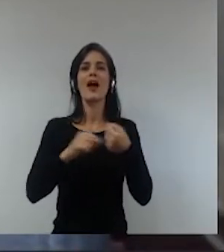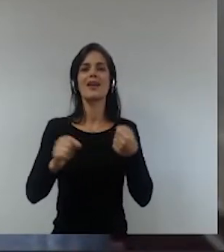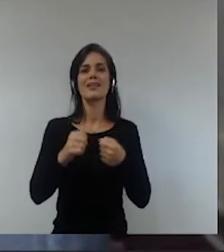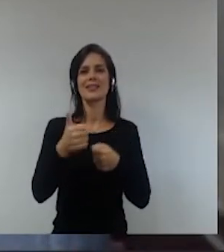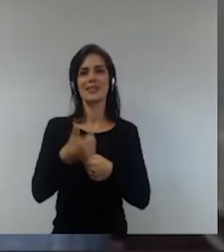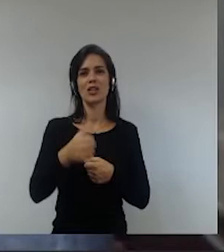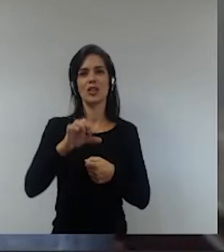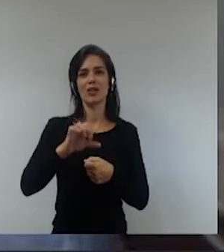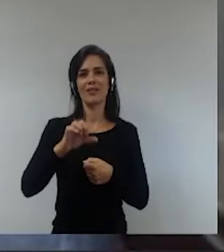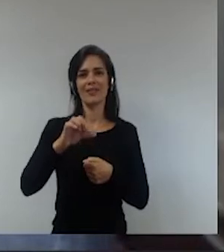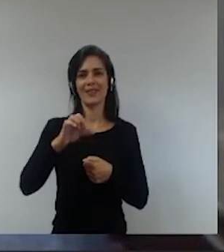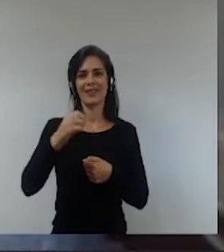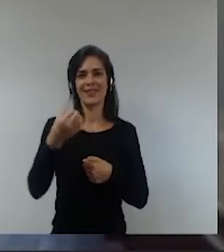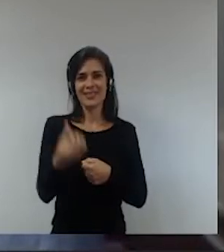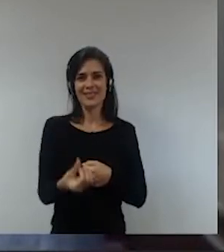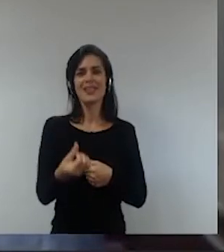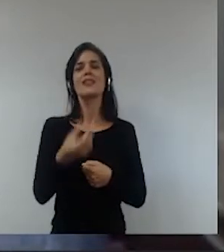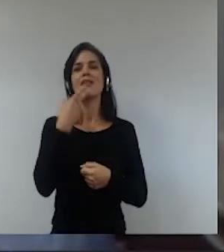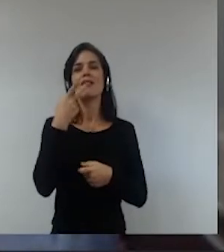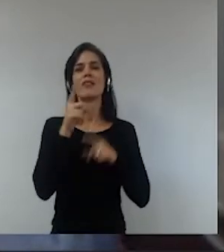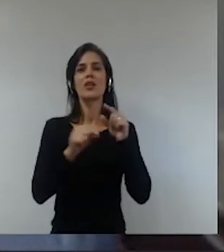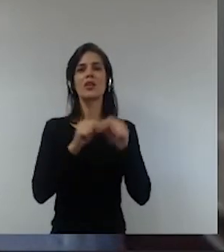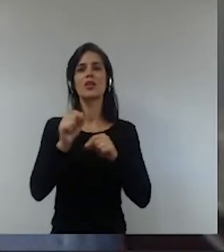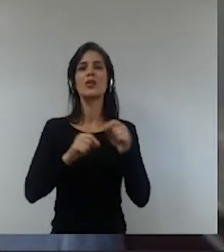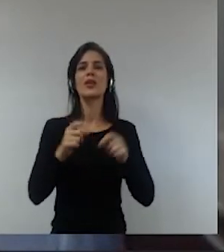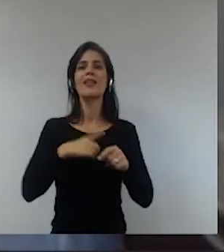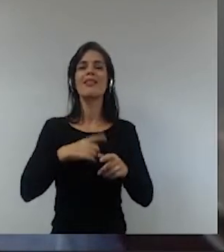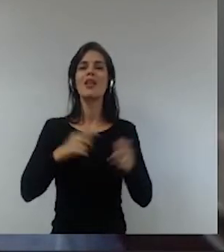do Código, que há uma competência para